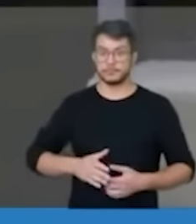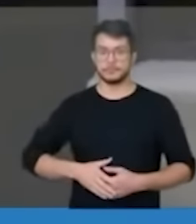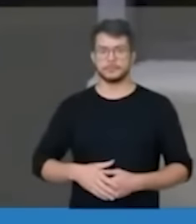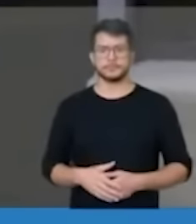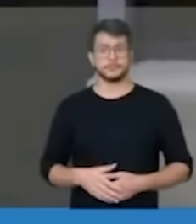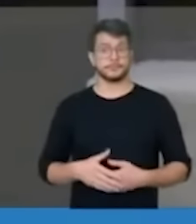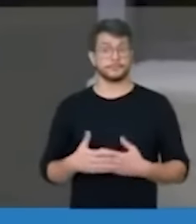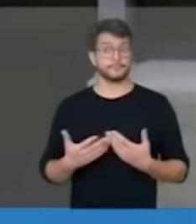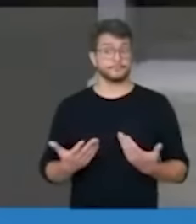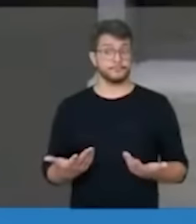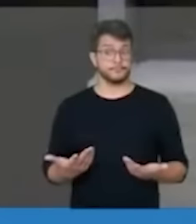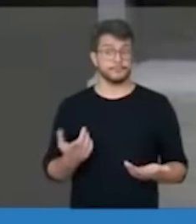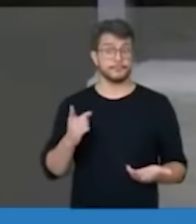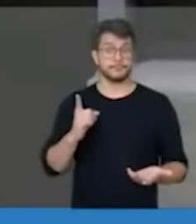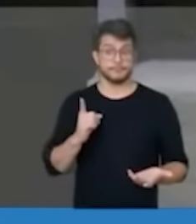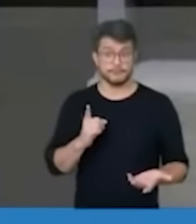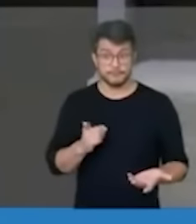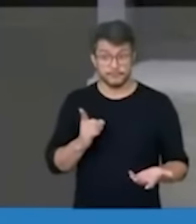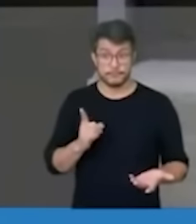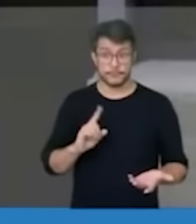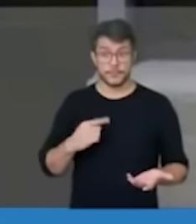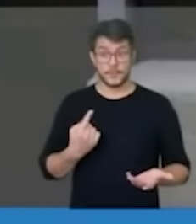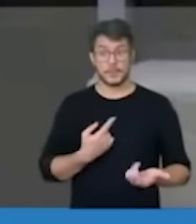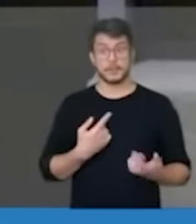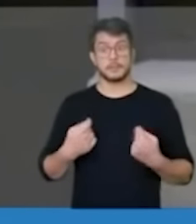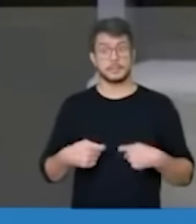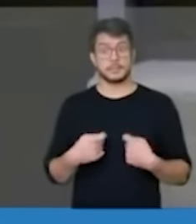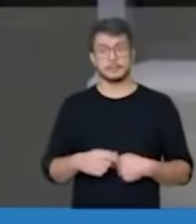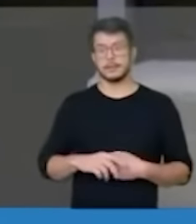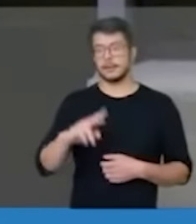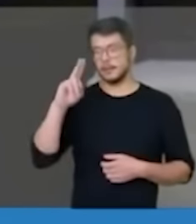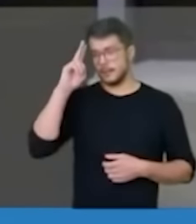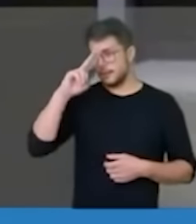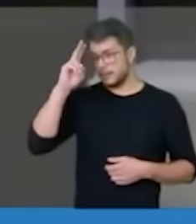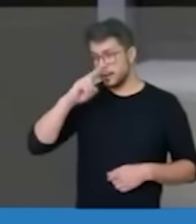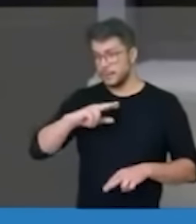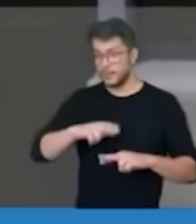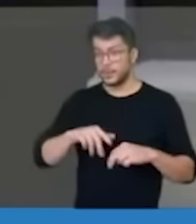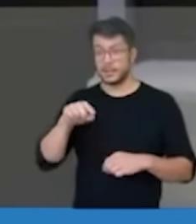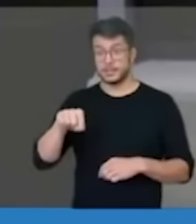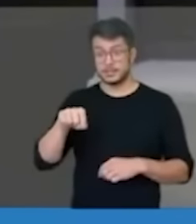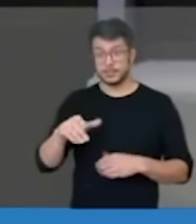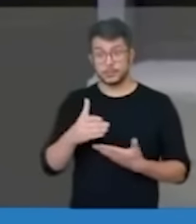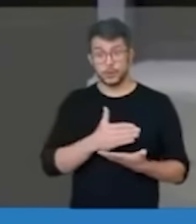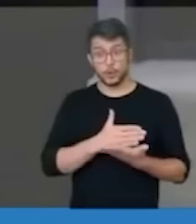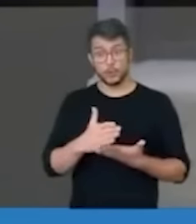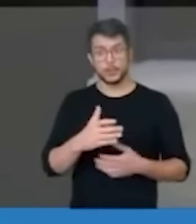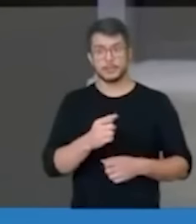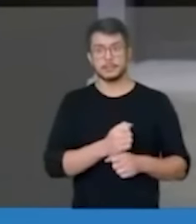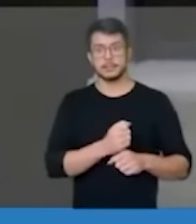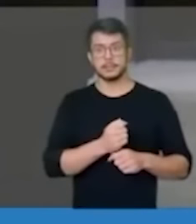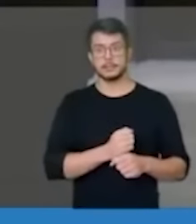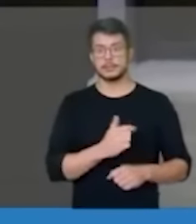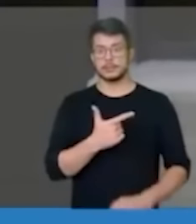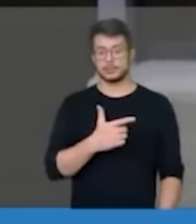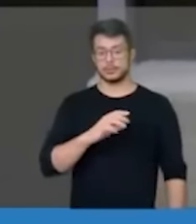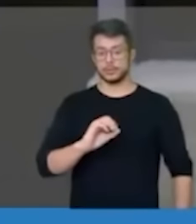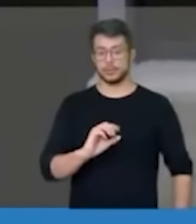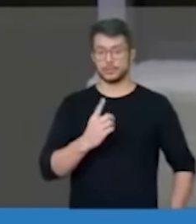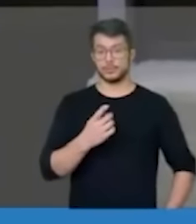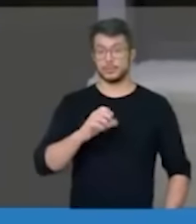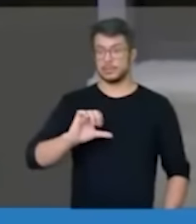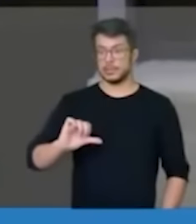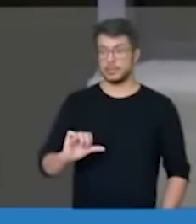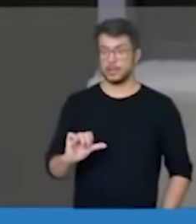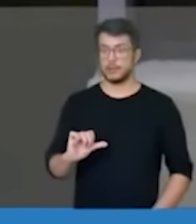que nós temos que relembrar, não podemos só ver o retrato de agora. Começa em 2019, quando eles instalam no Palácio do Planalto o gabinete do